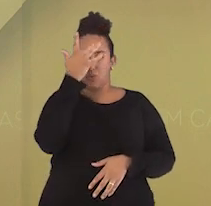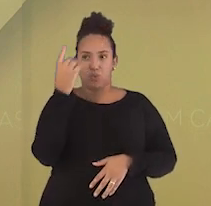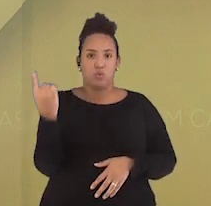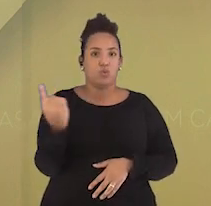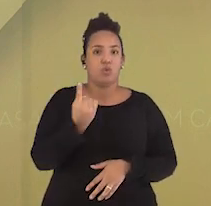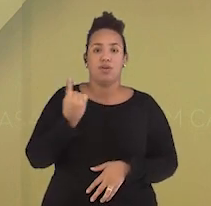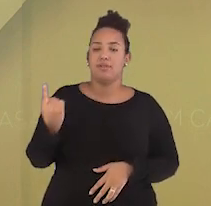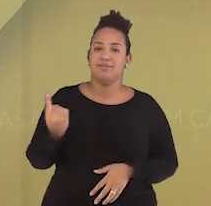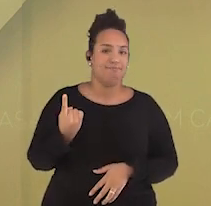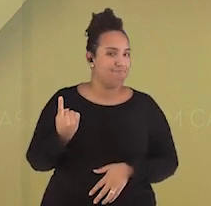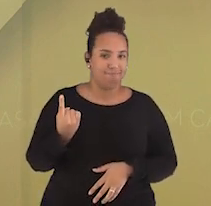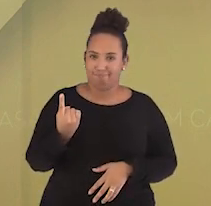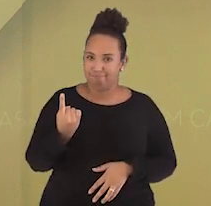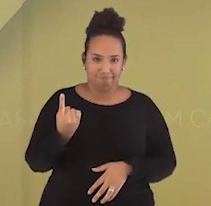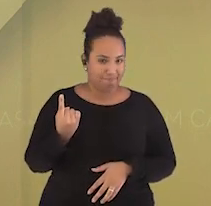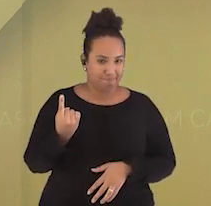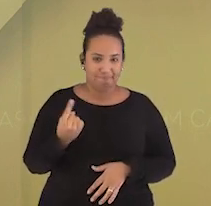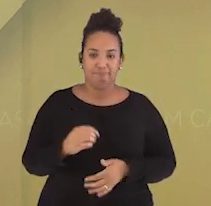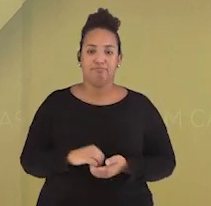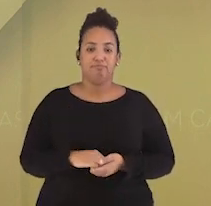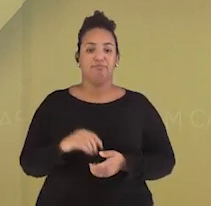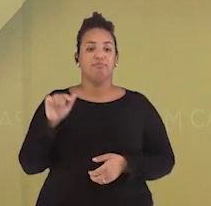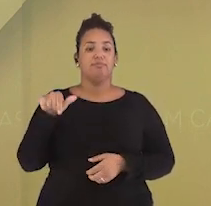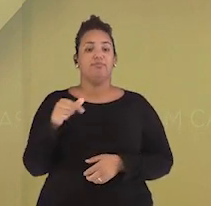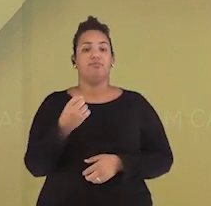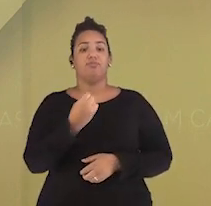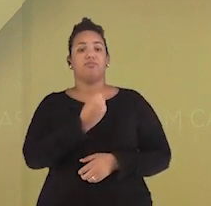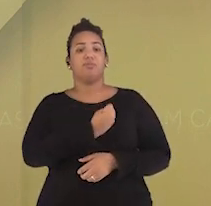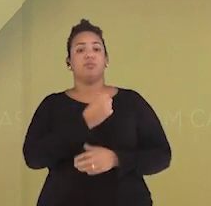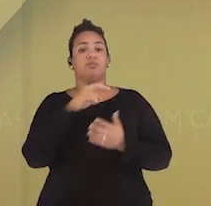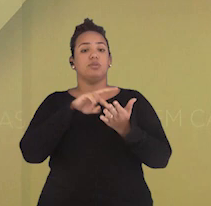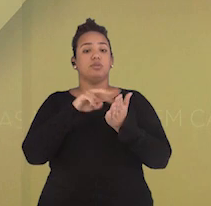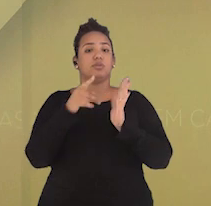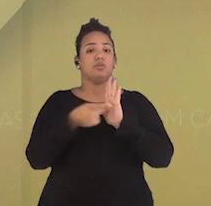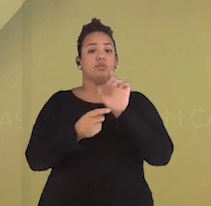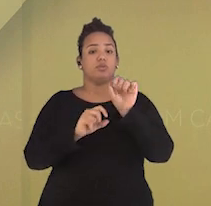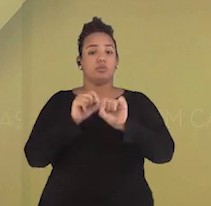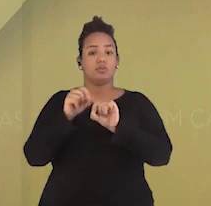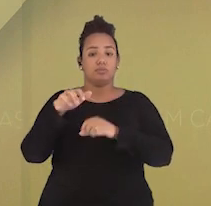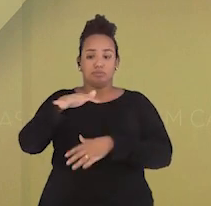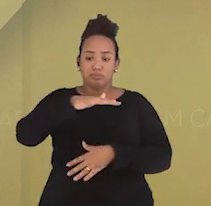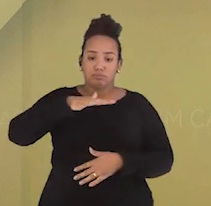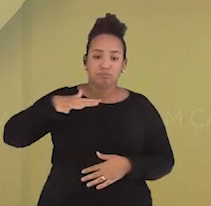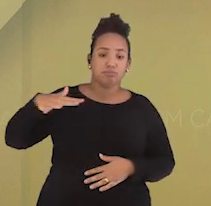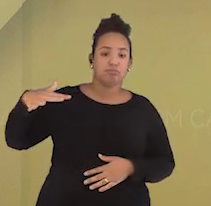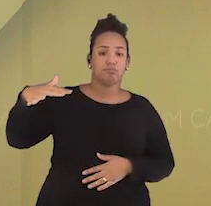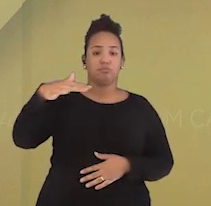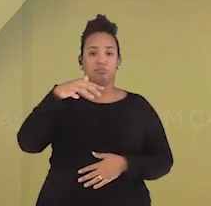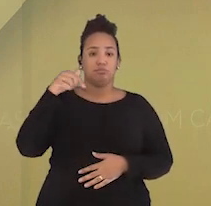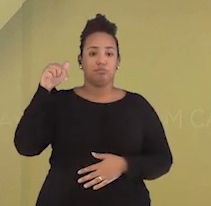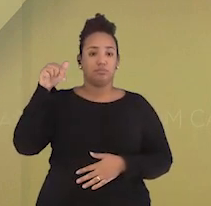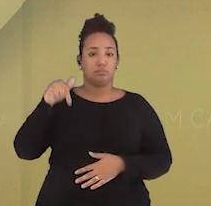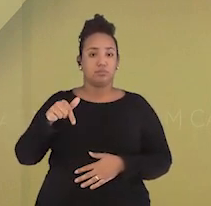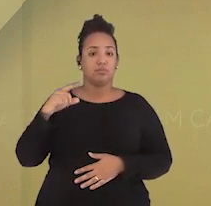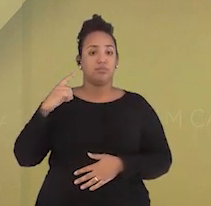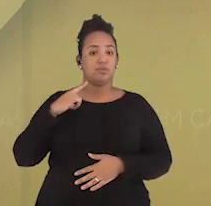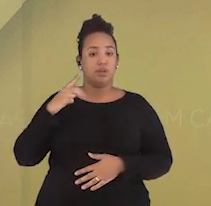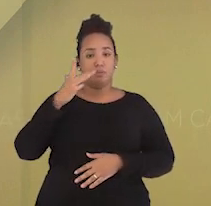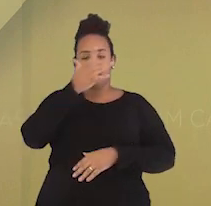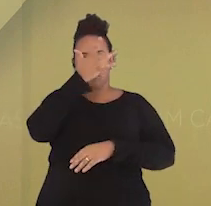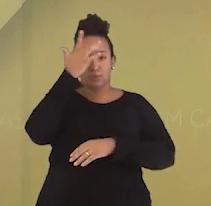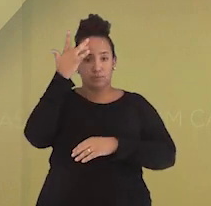isolada. Esse número representa a divisão do território pelo número de pessoas